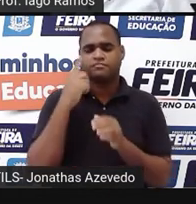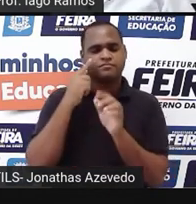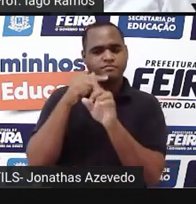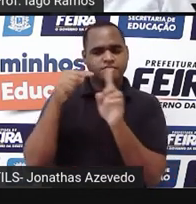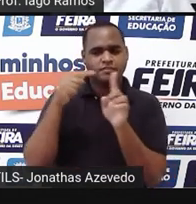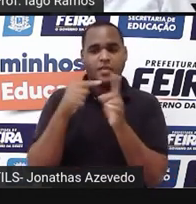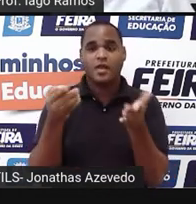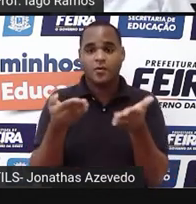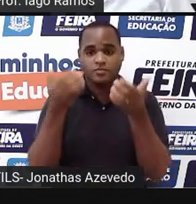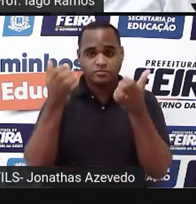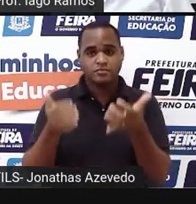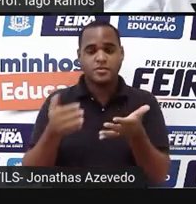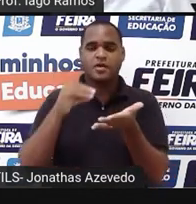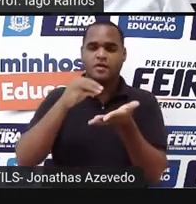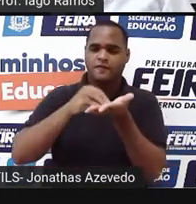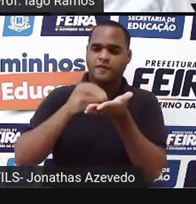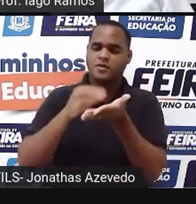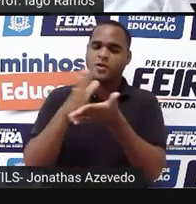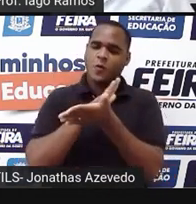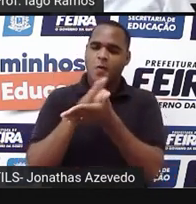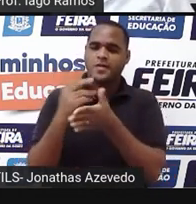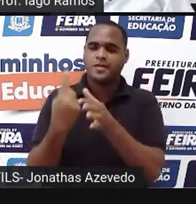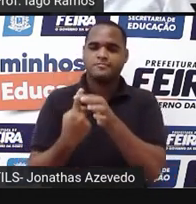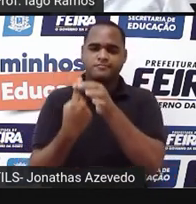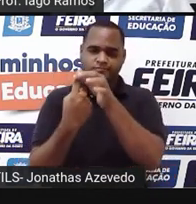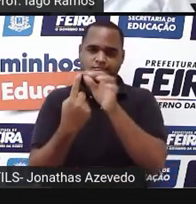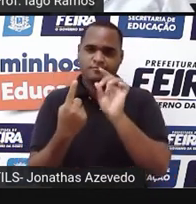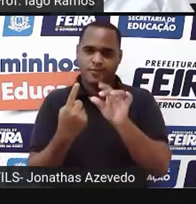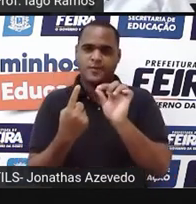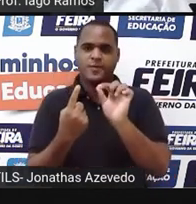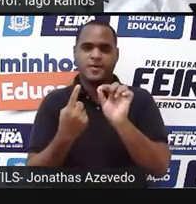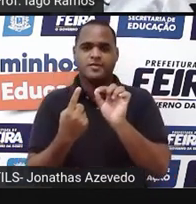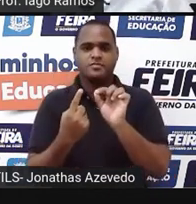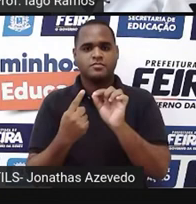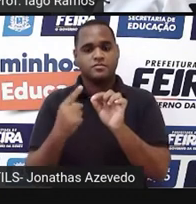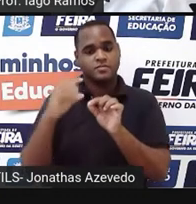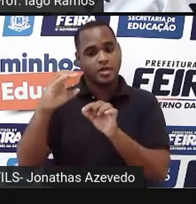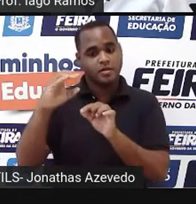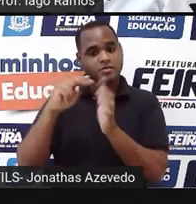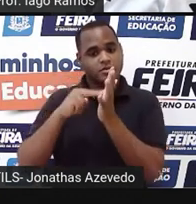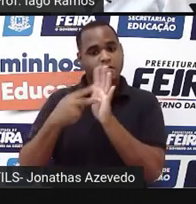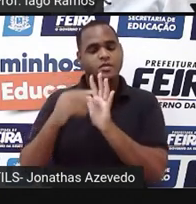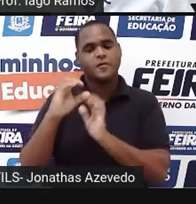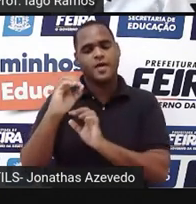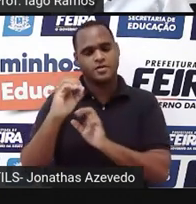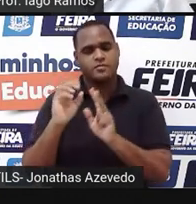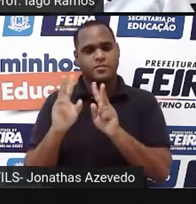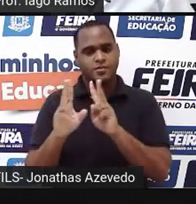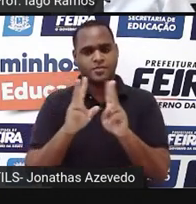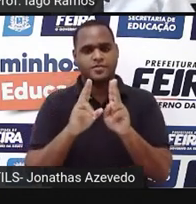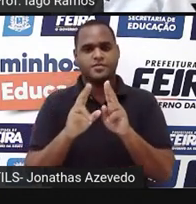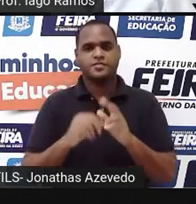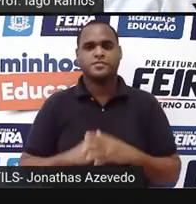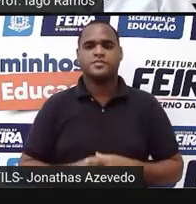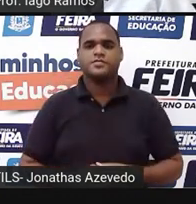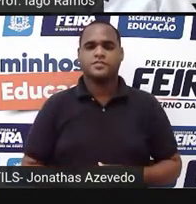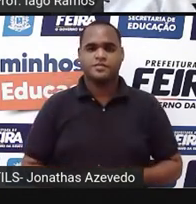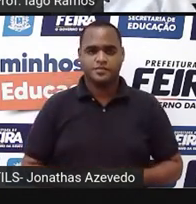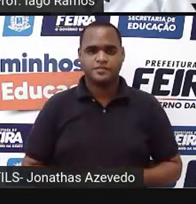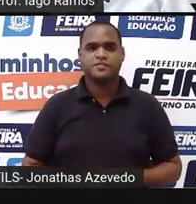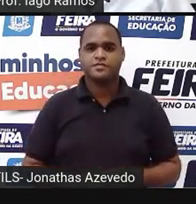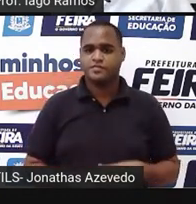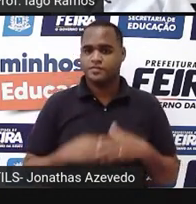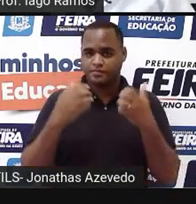agora faltando o termo independente, faltando o termo C. O C é igual a zero, tá? Eu vou